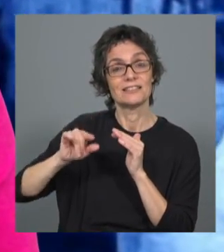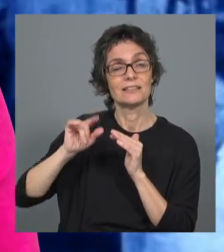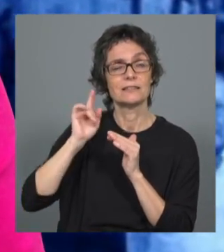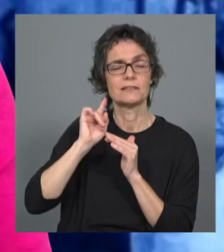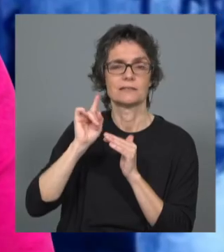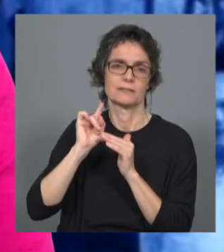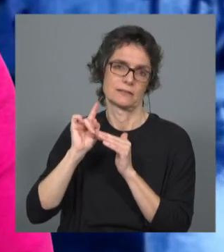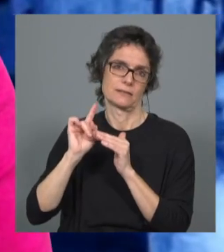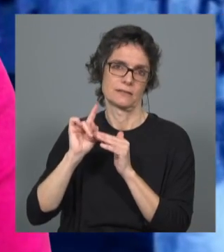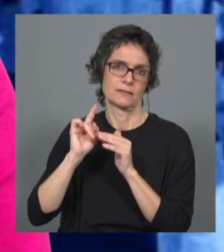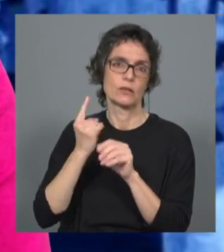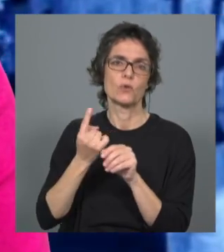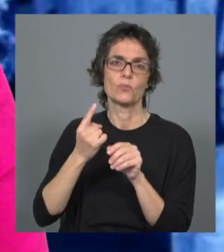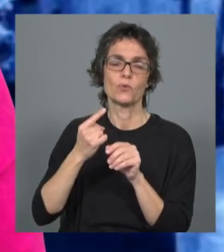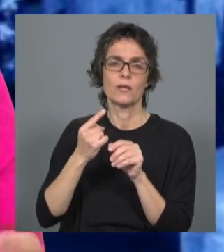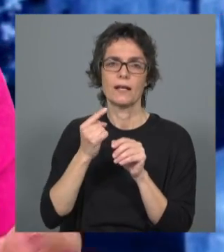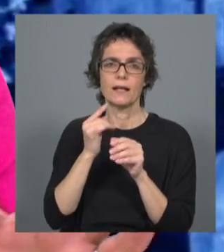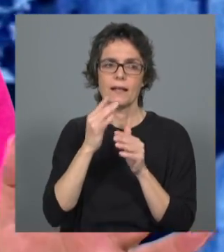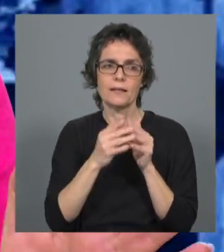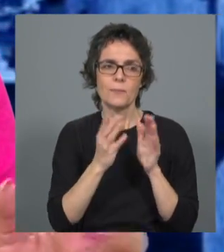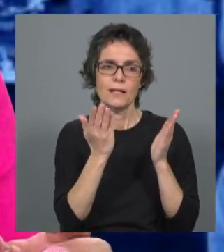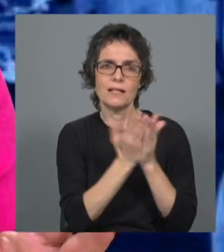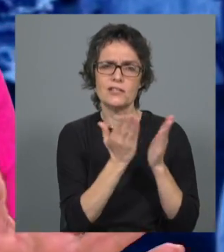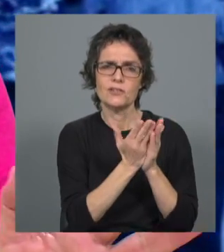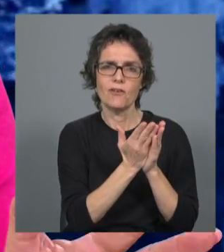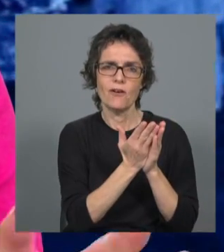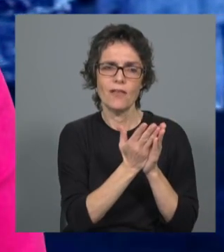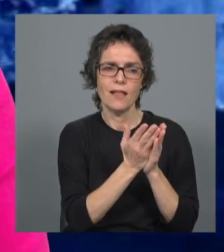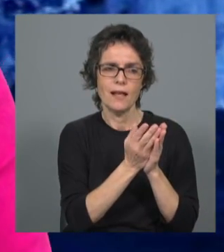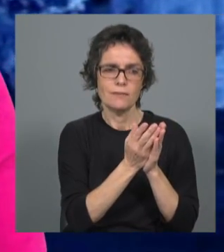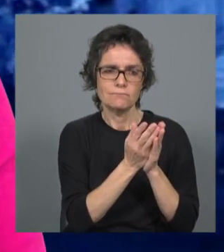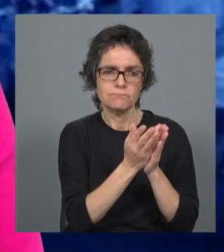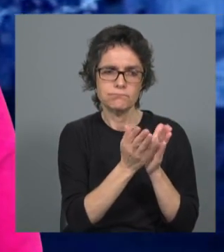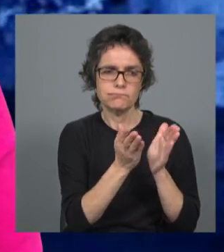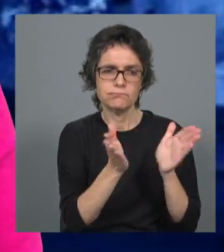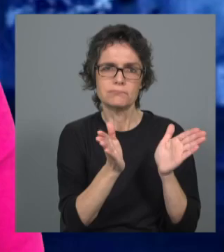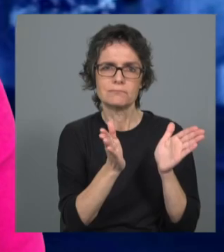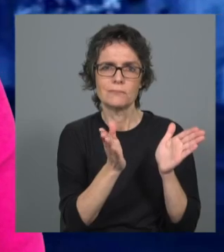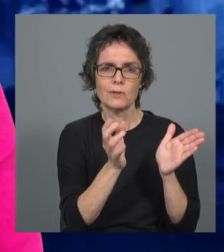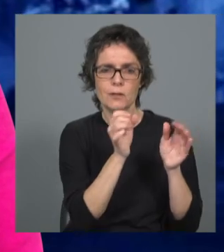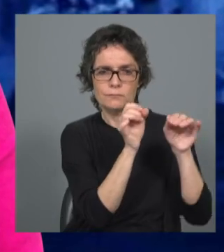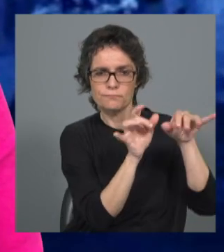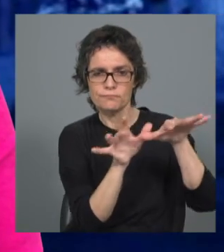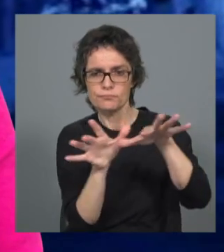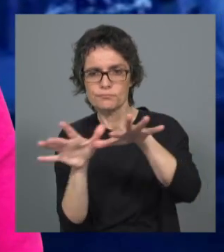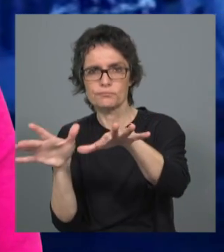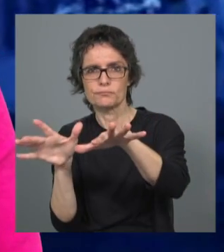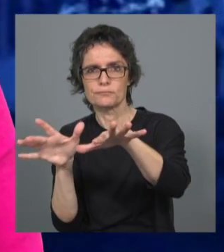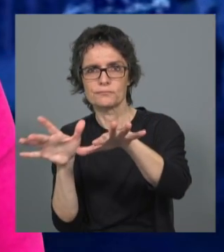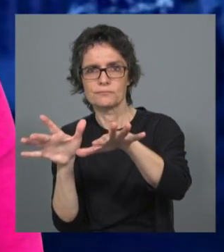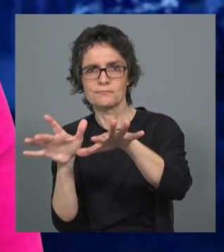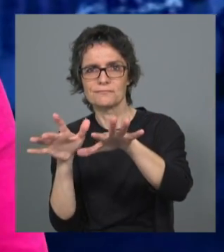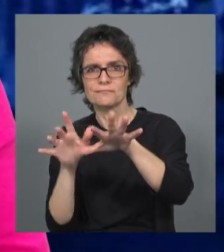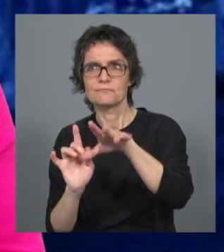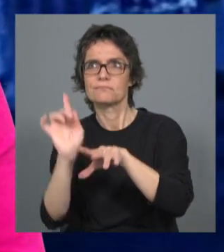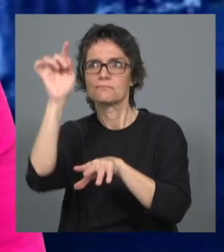sai-se da comunidade escolar e vai-se para o país e abre-se ao mundo. E se calhar até se descobre que